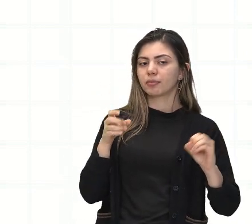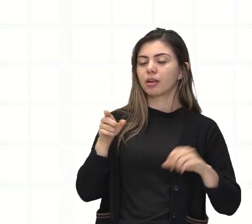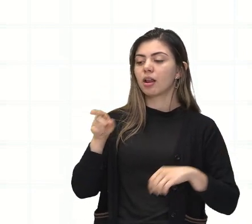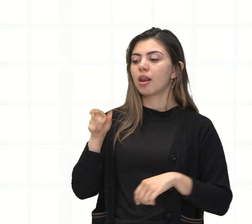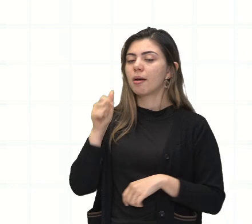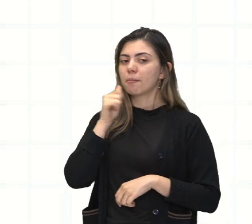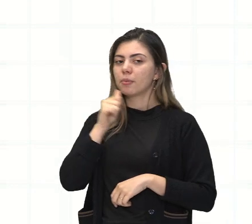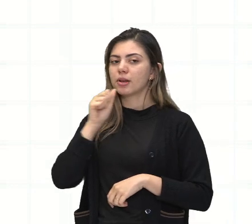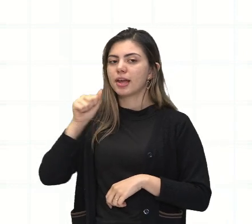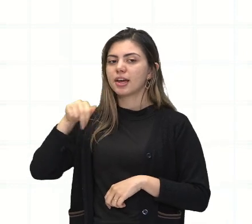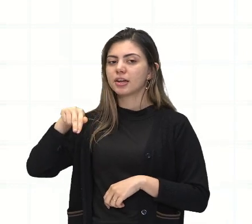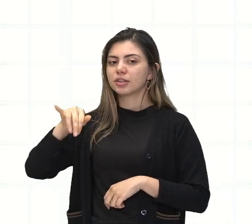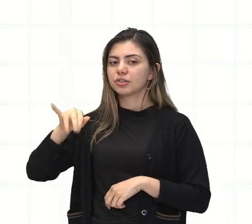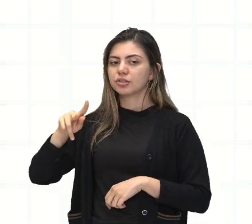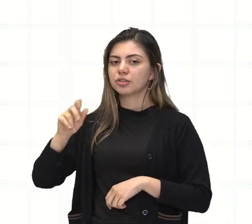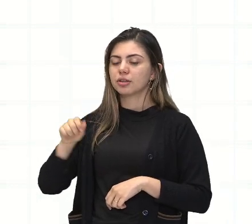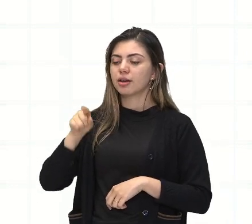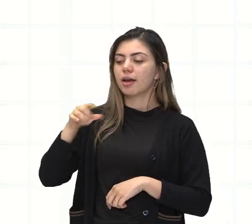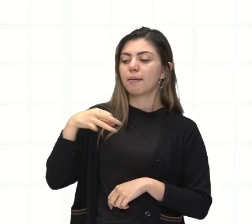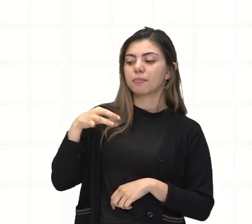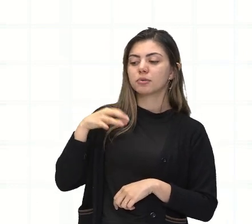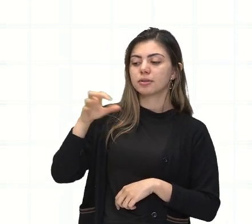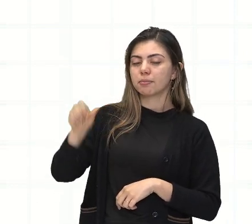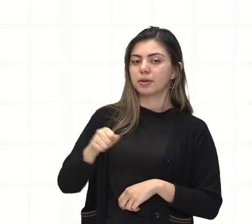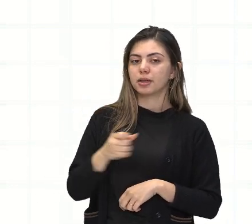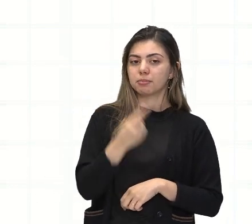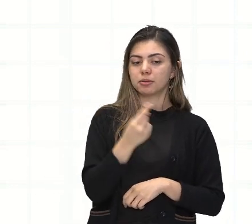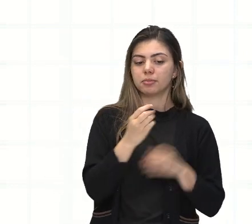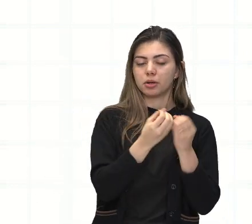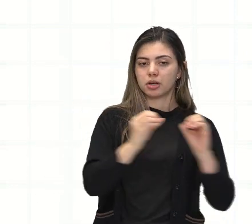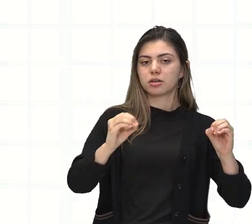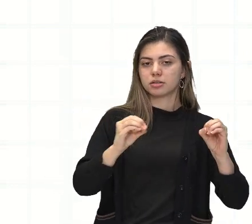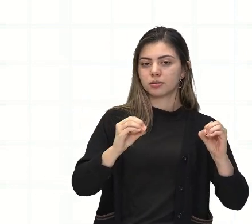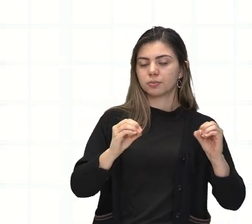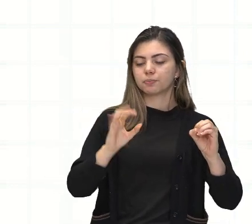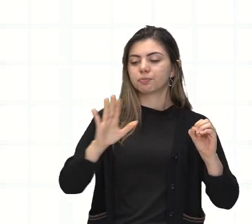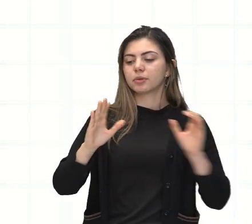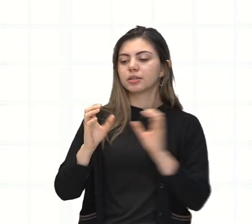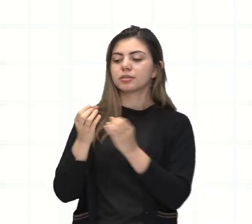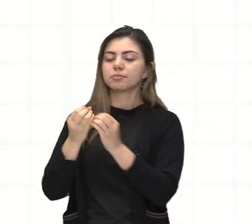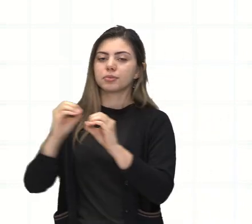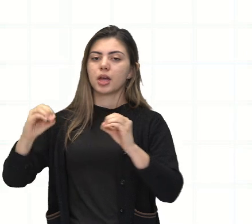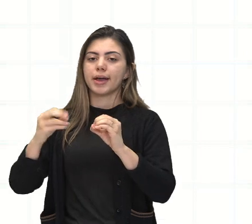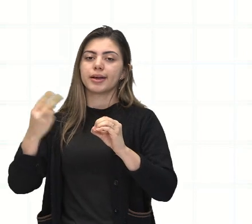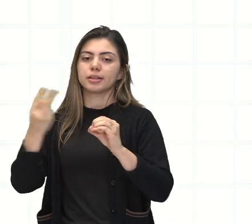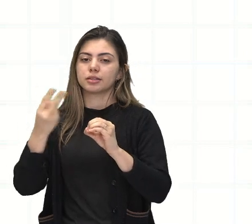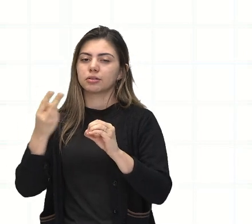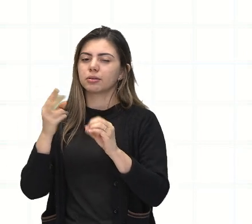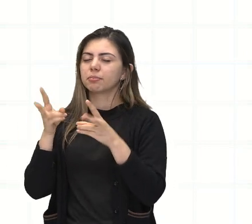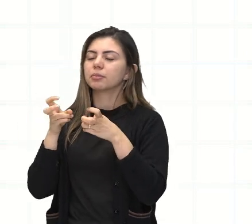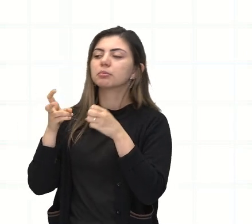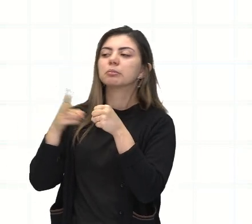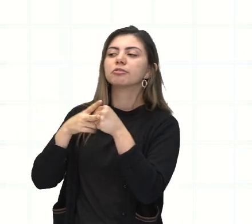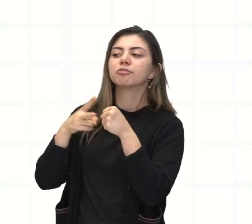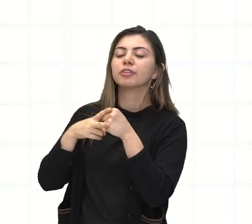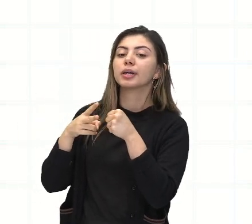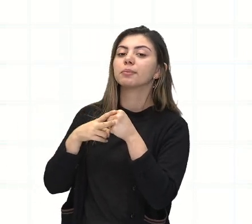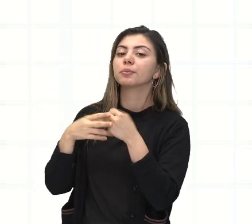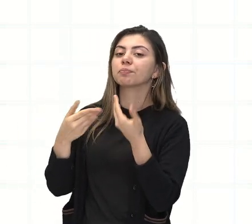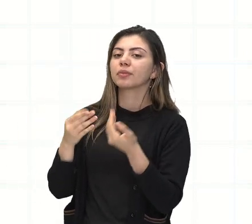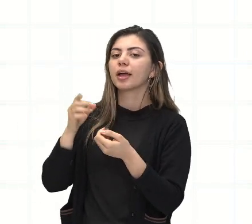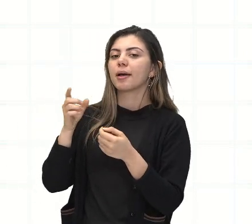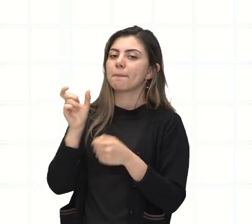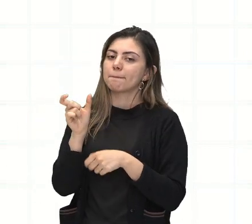pegue a blusa. A segunda oração é só procurar o verbo. Então, deixou. Então,